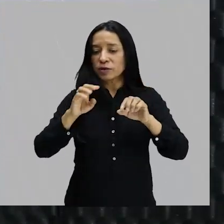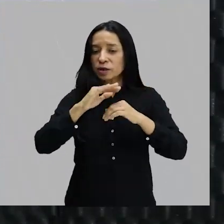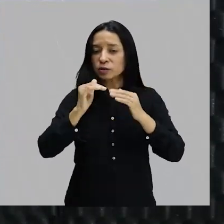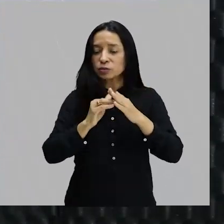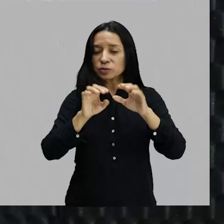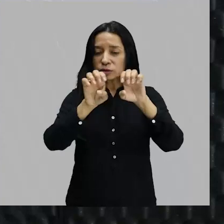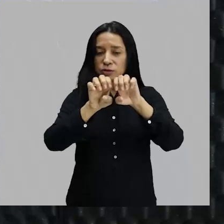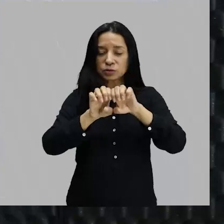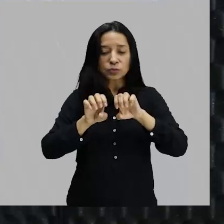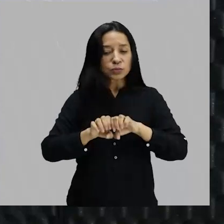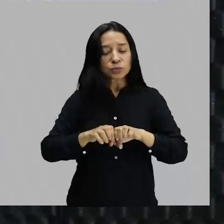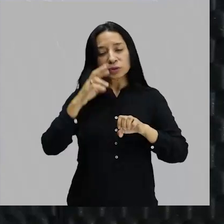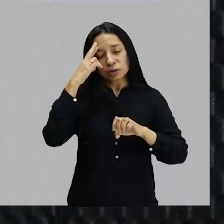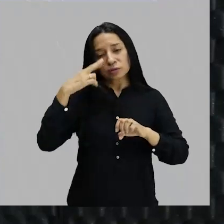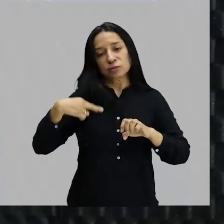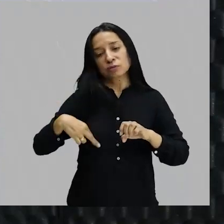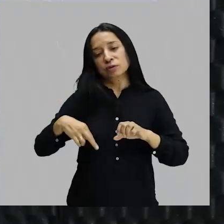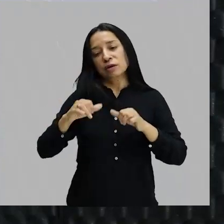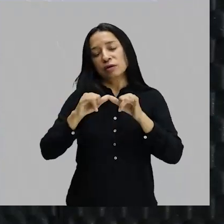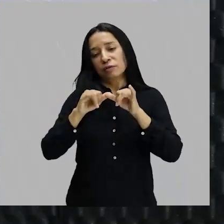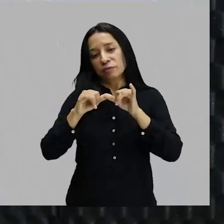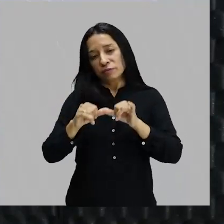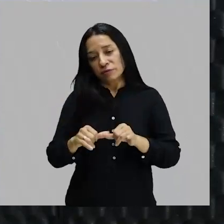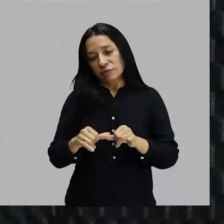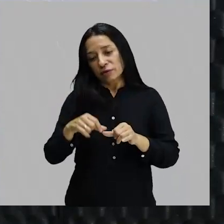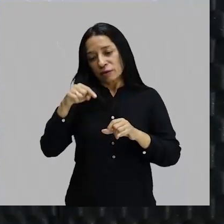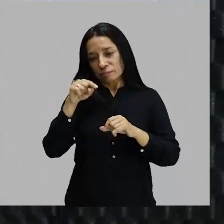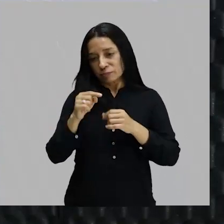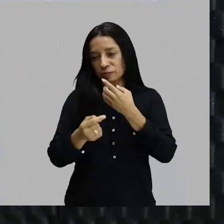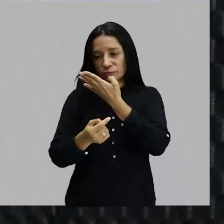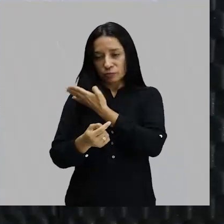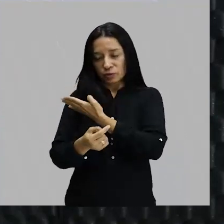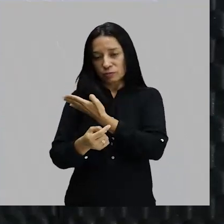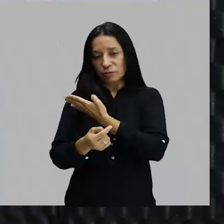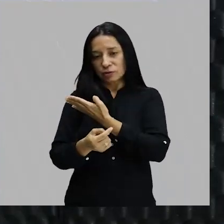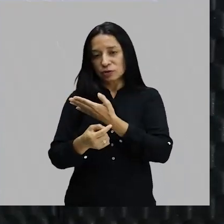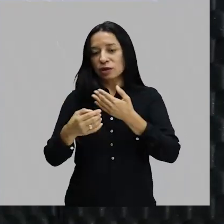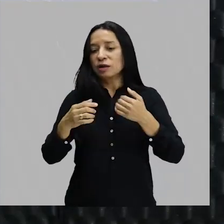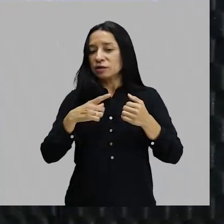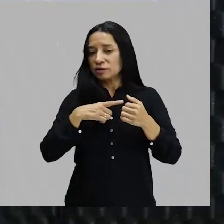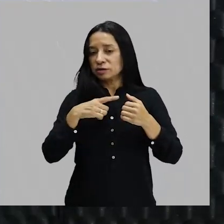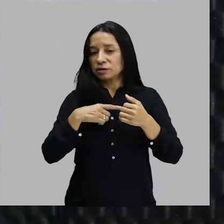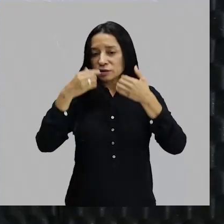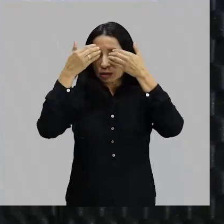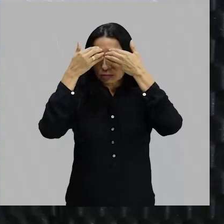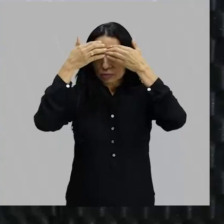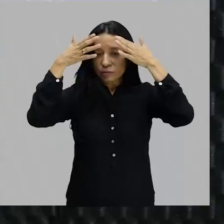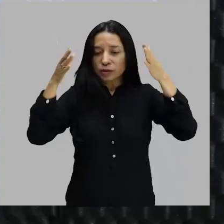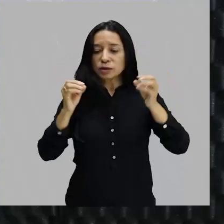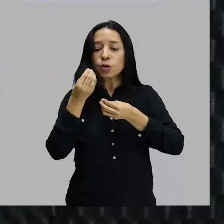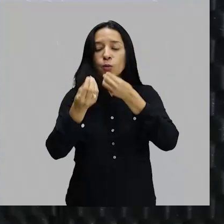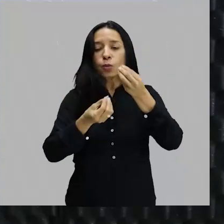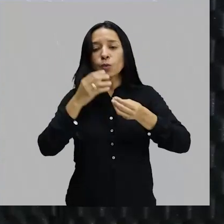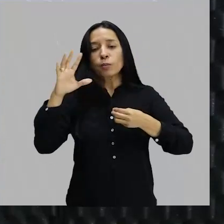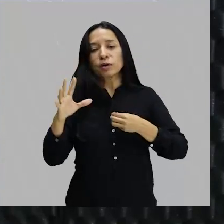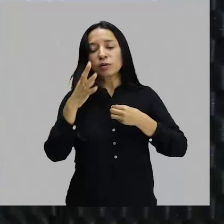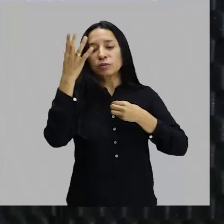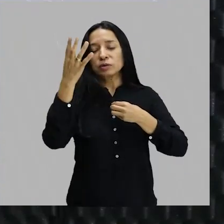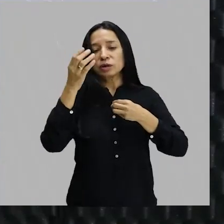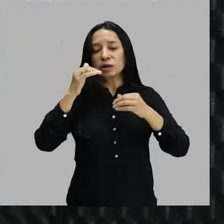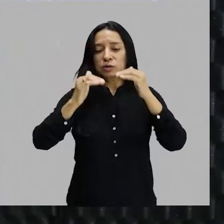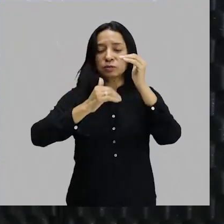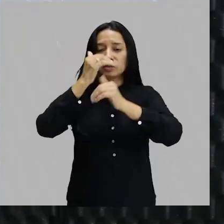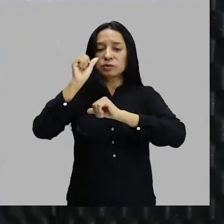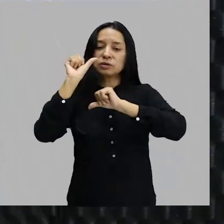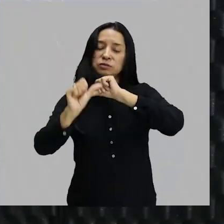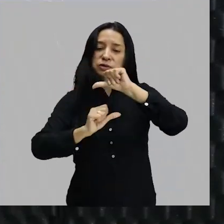religiosa. Então, eu vou ficar nesse ponto aqui com vocês e eu quero que a gente tenha a mente aberta para entender como acontece esse processo de transição,